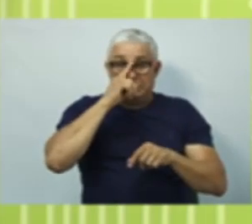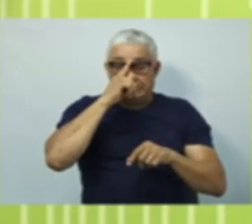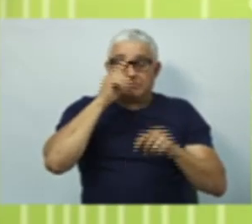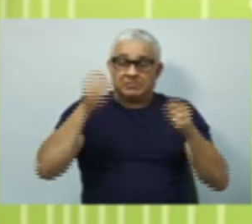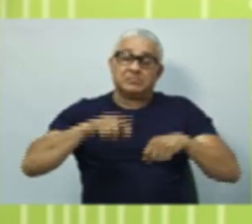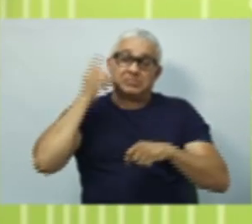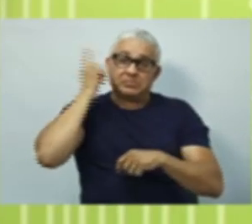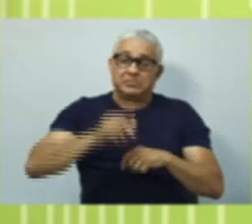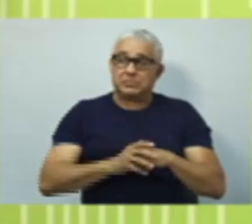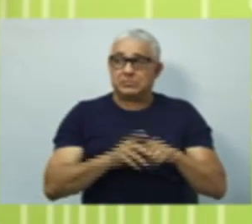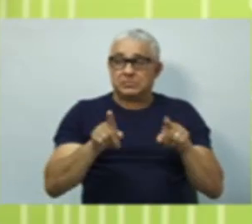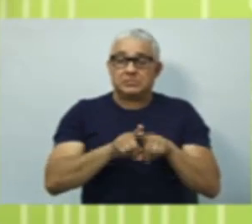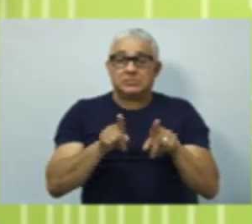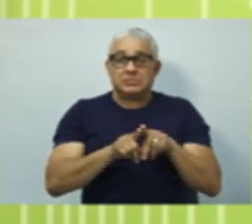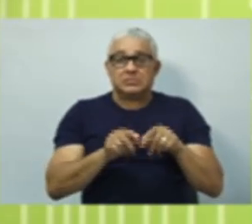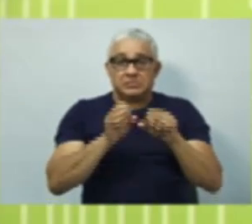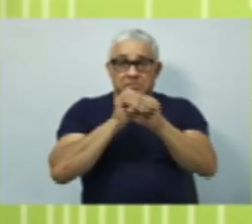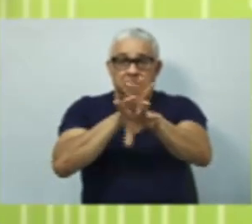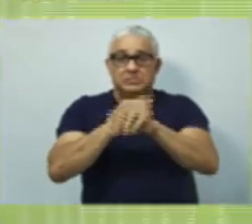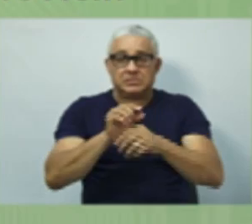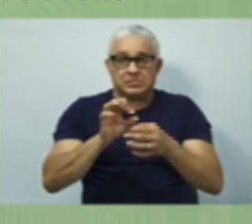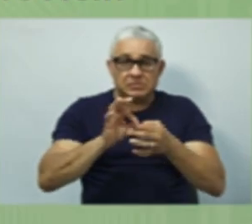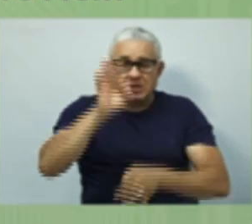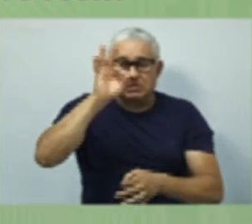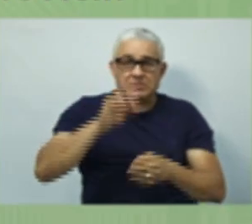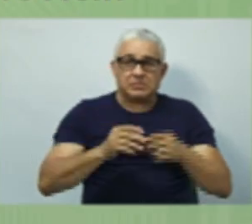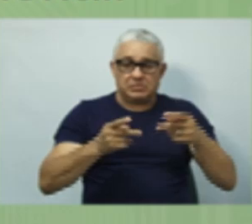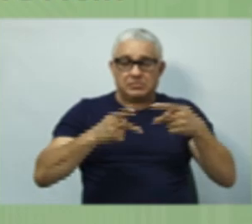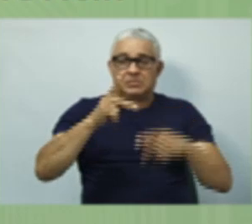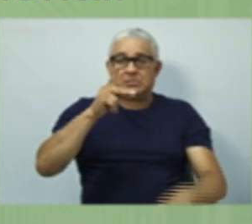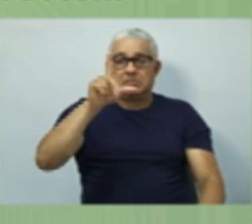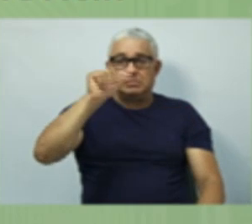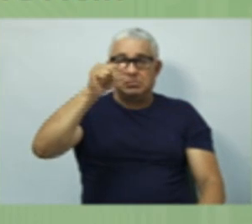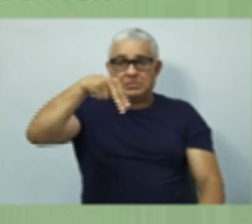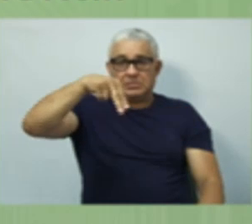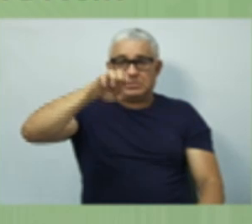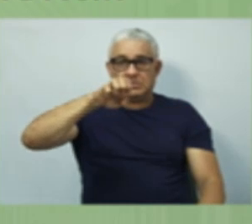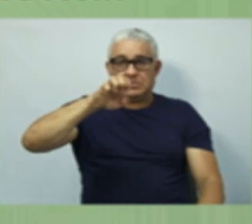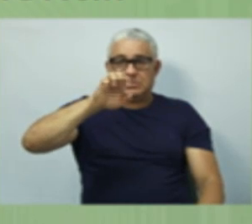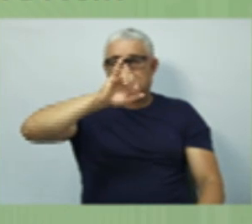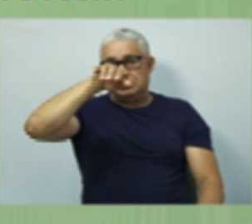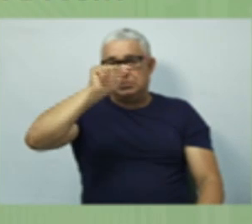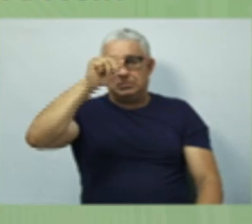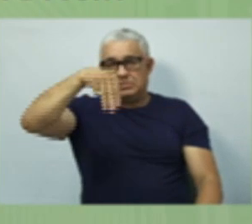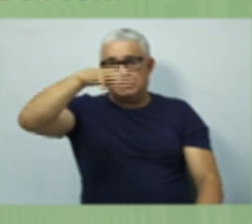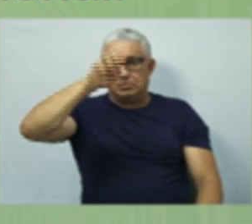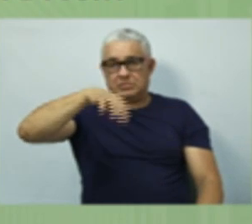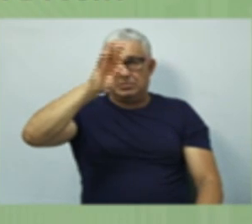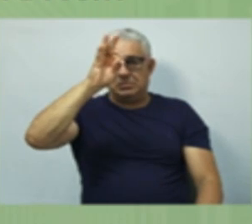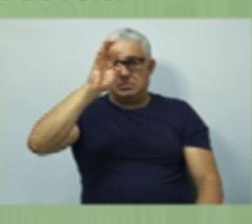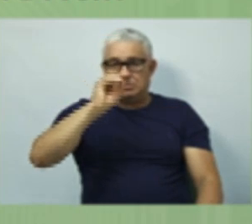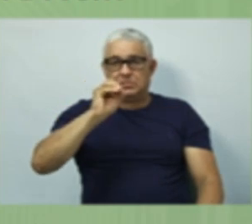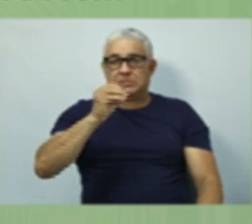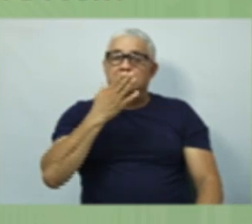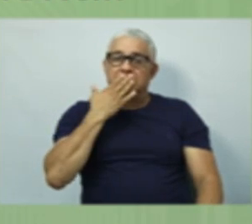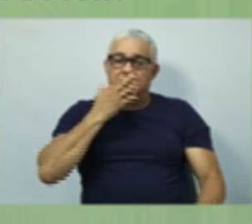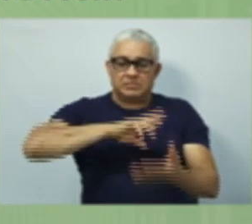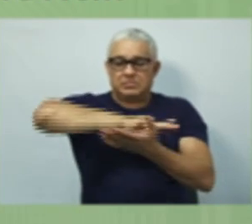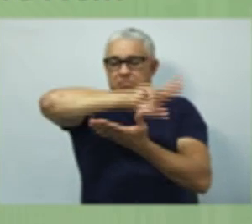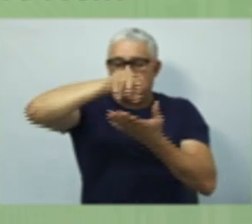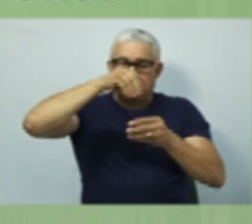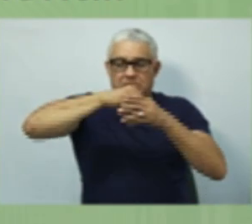alcançar. Vamos falar um pouquinho aí sobre o planejamento, sobre os tipos de planejamentos dentro das organizações,